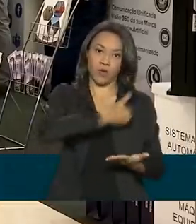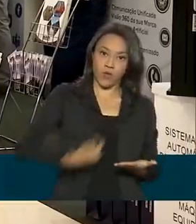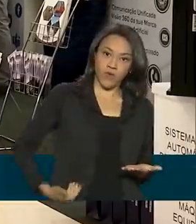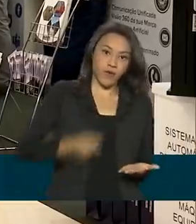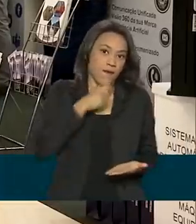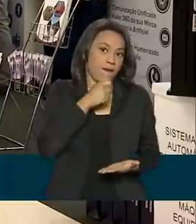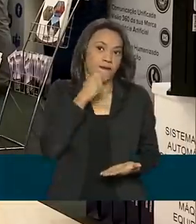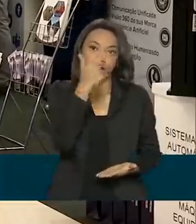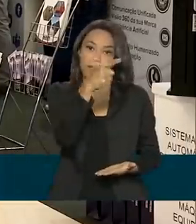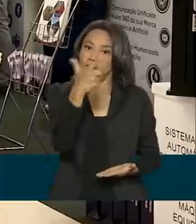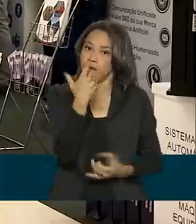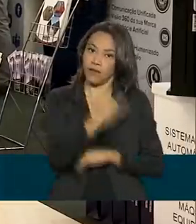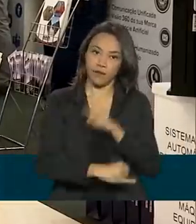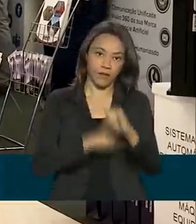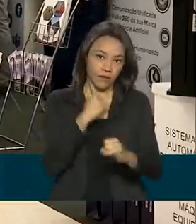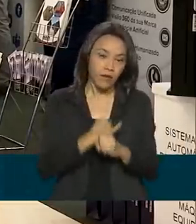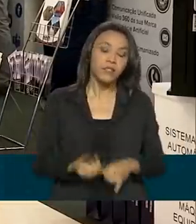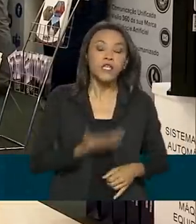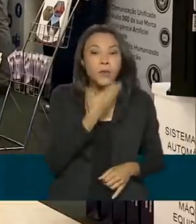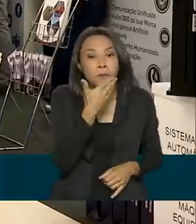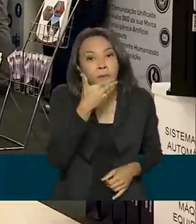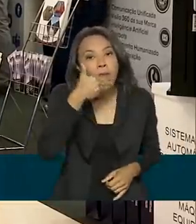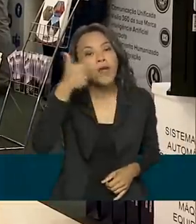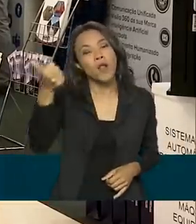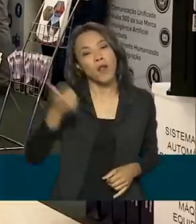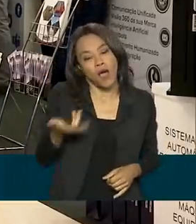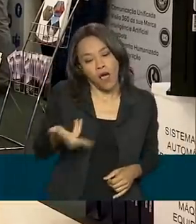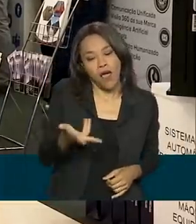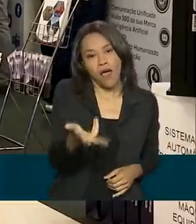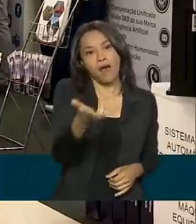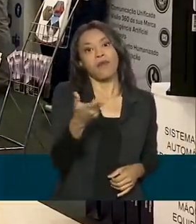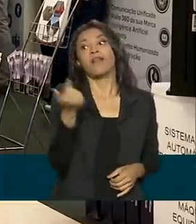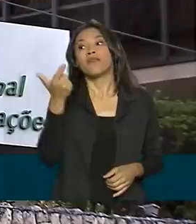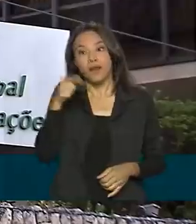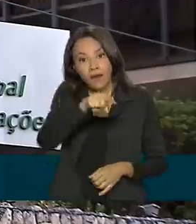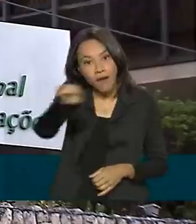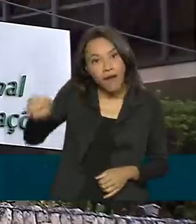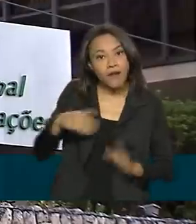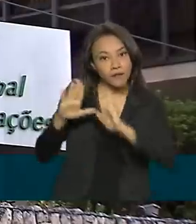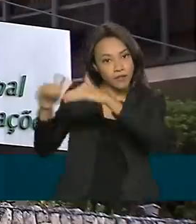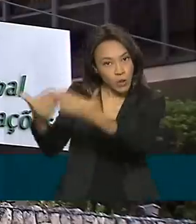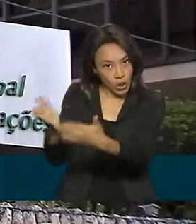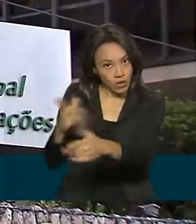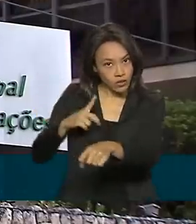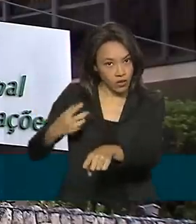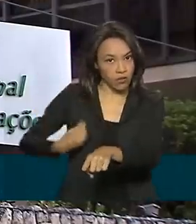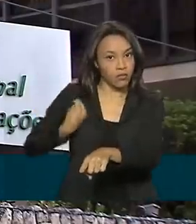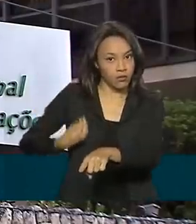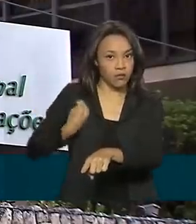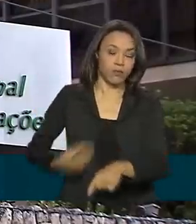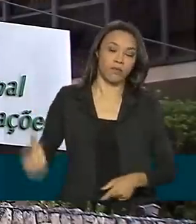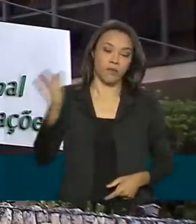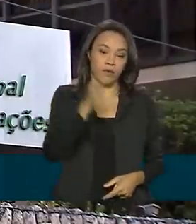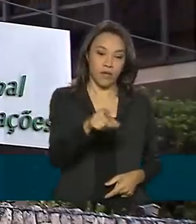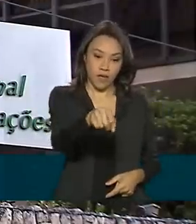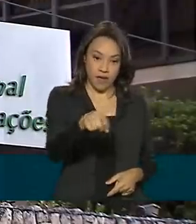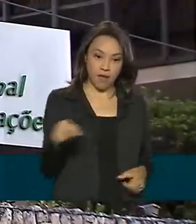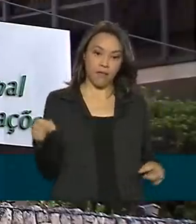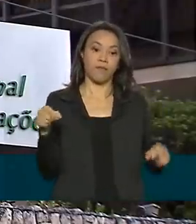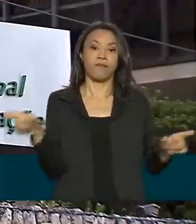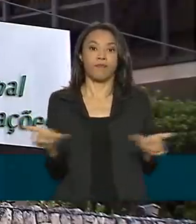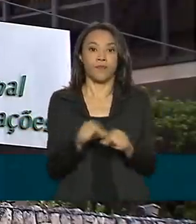têm internet e melhorar a conexão naquelas que já possuem. A Anatel vai acompanhar e fiscalizar